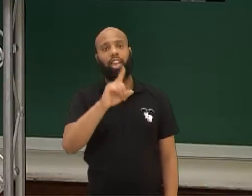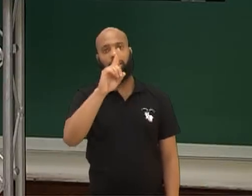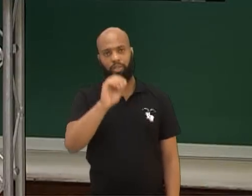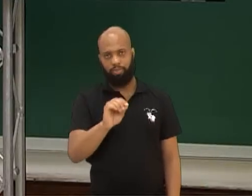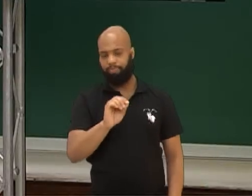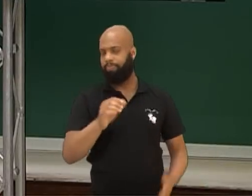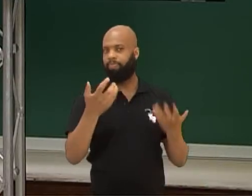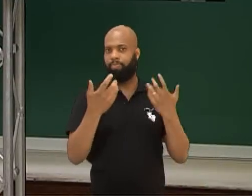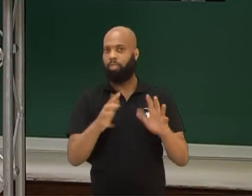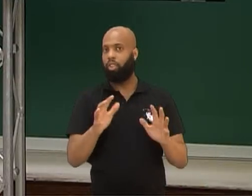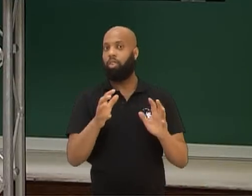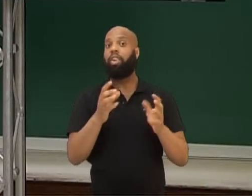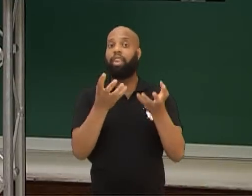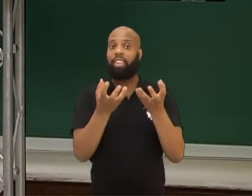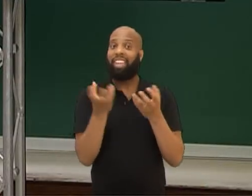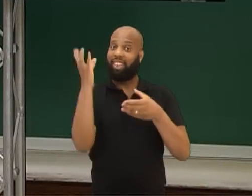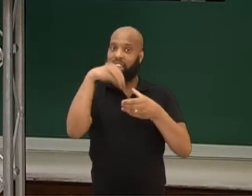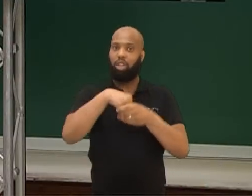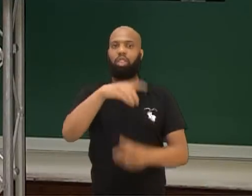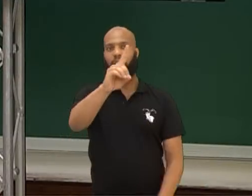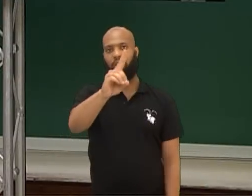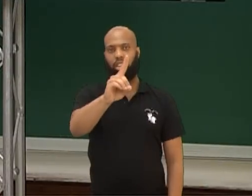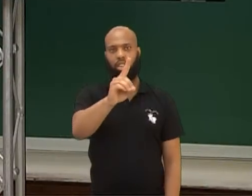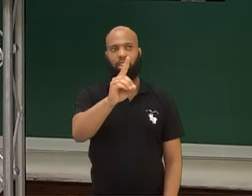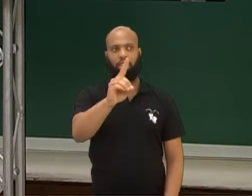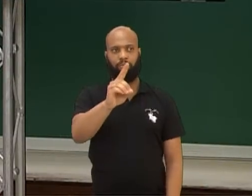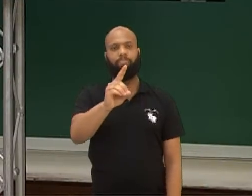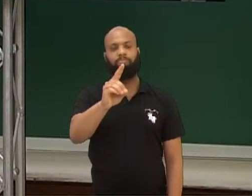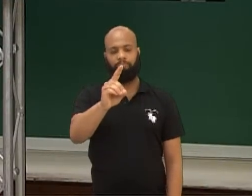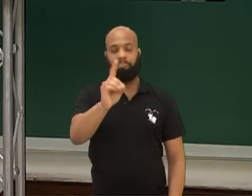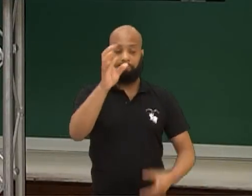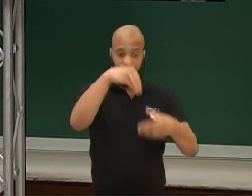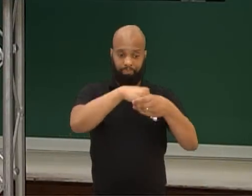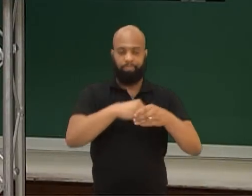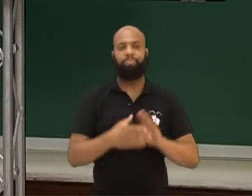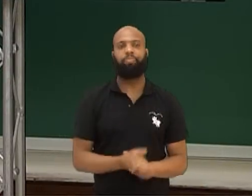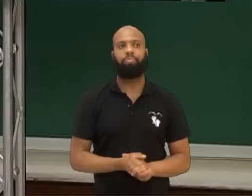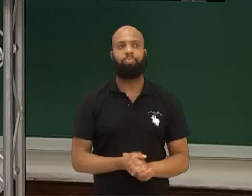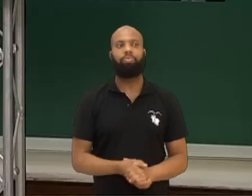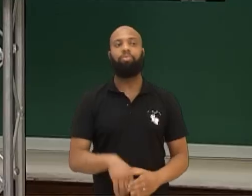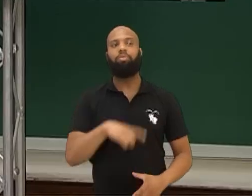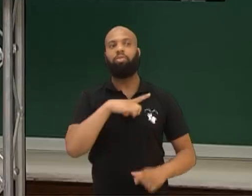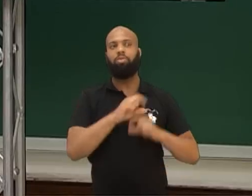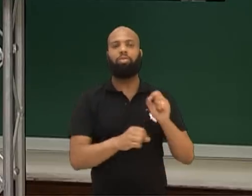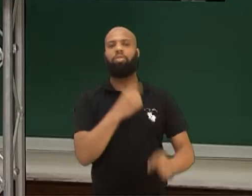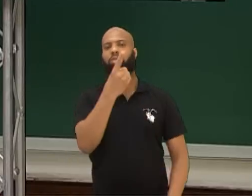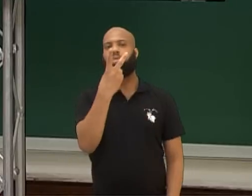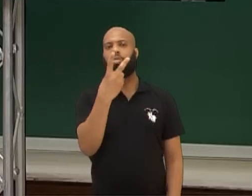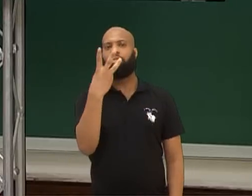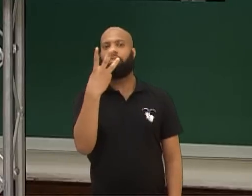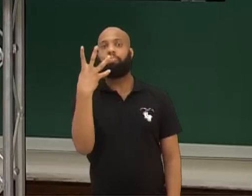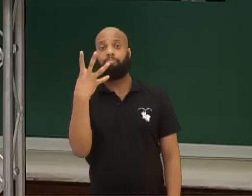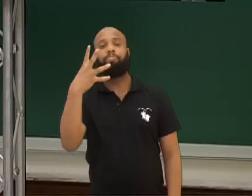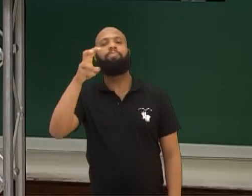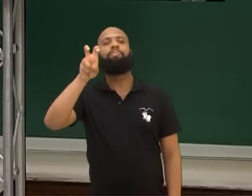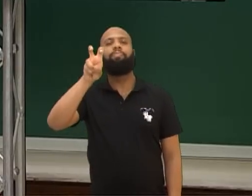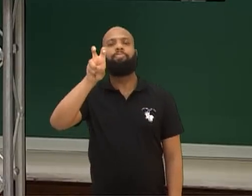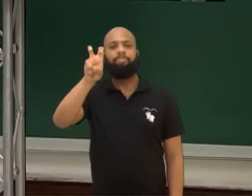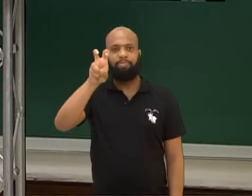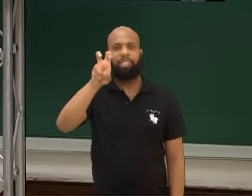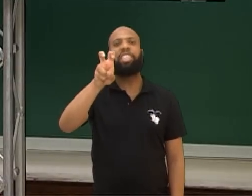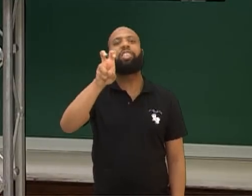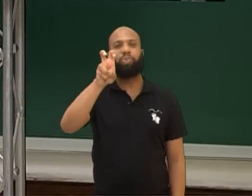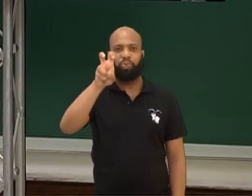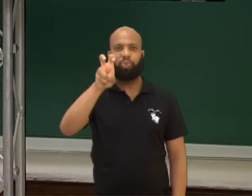bom? Então, para ser diagonal, tem que ser isso aqui. Então, veja bem aqui, ó, eu tracei 1, 2, 3, 4, 5